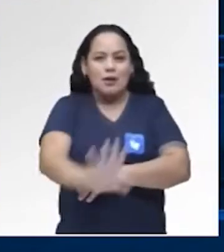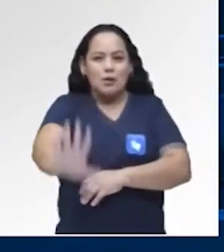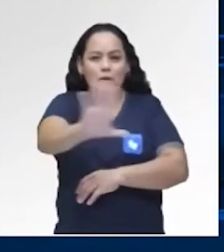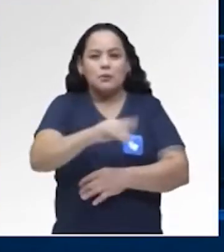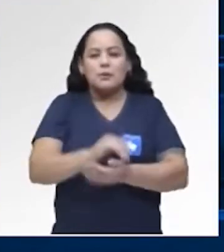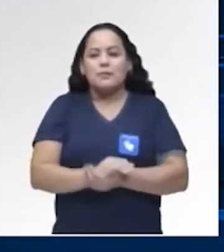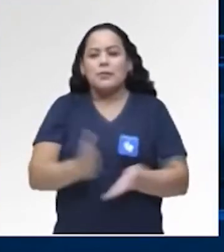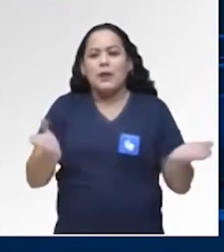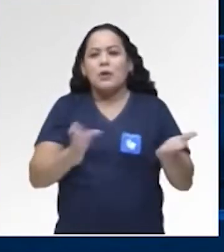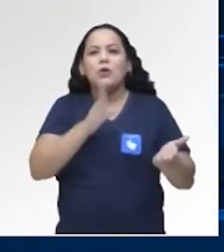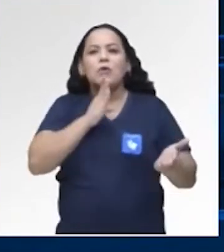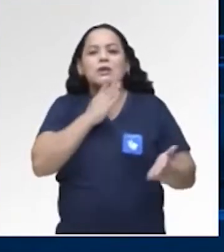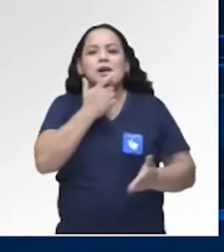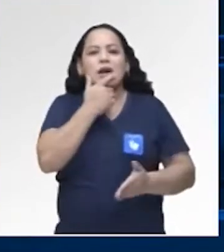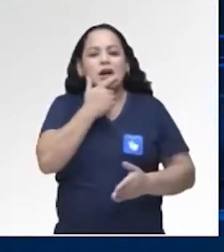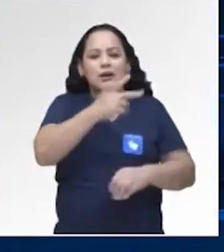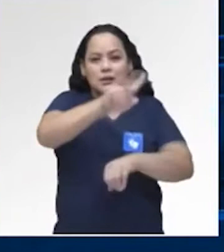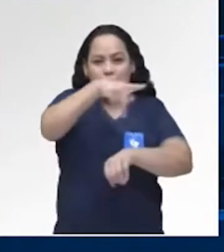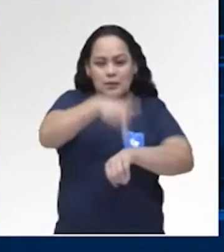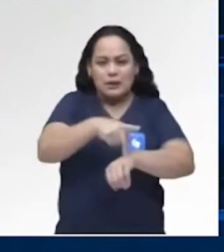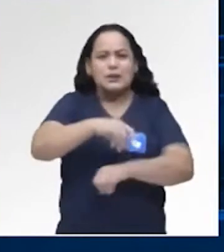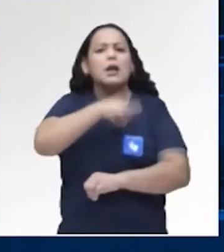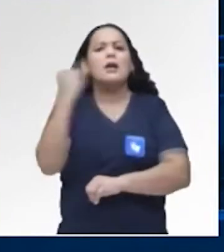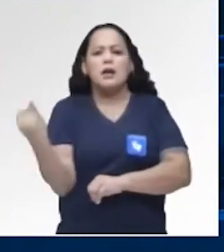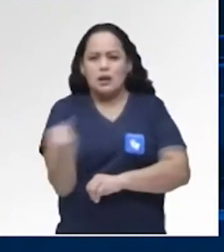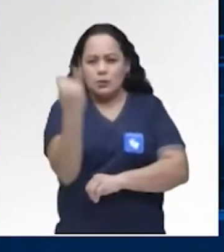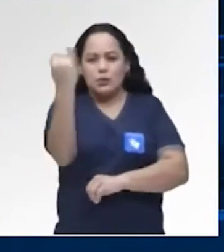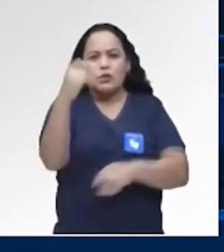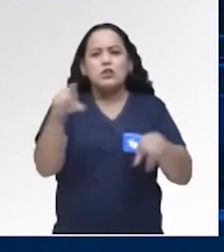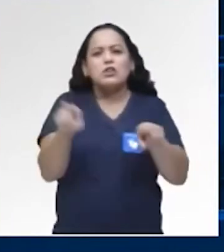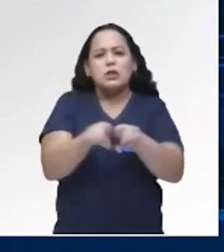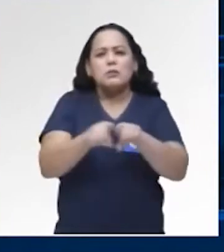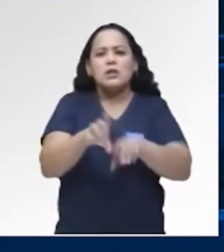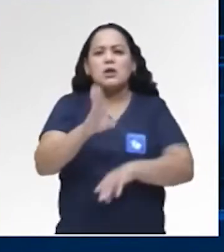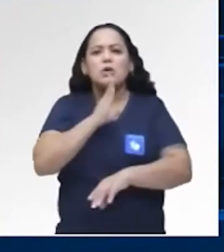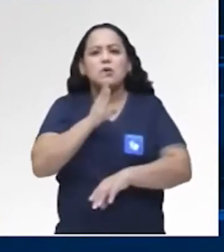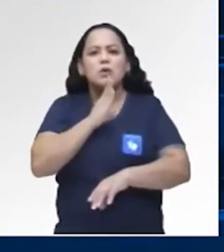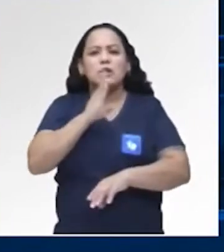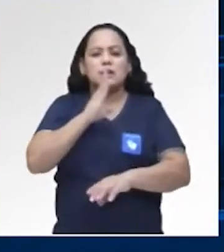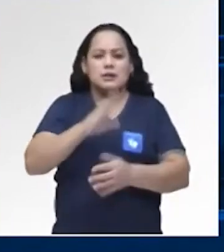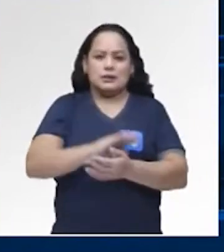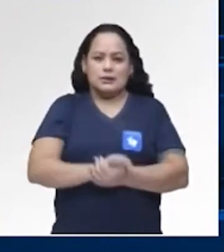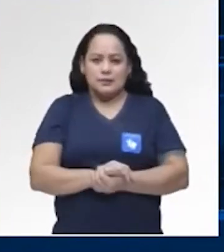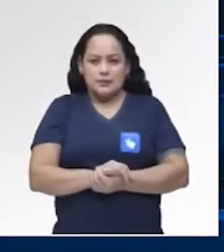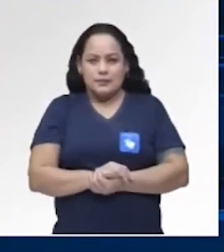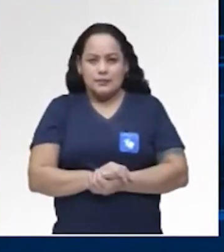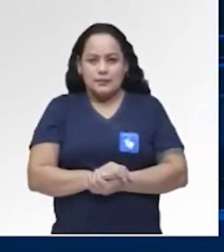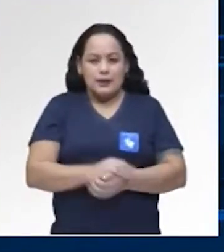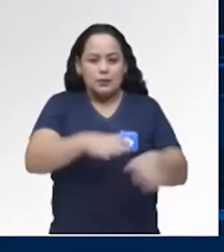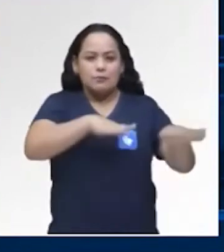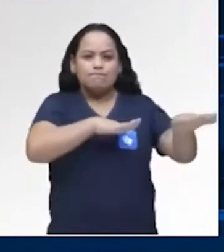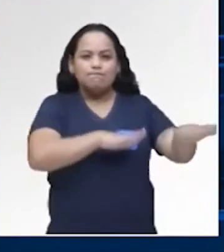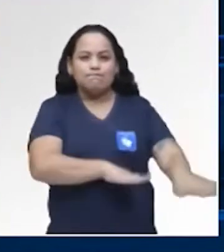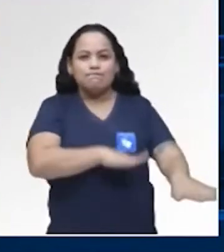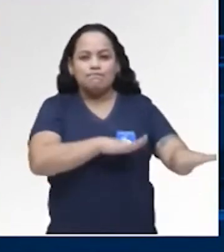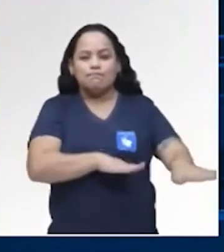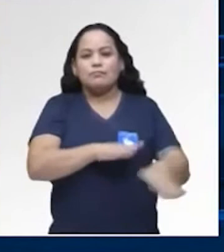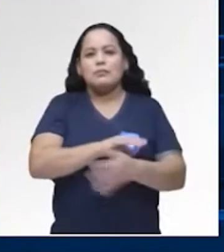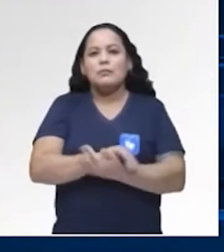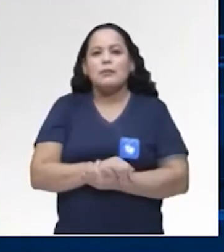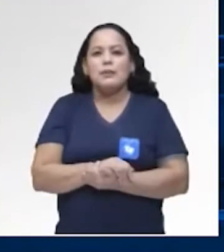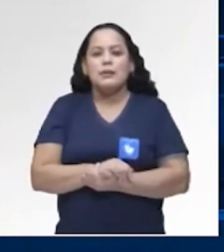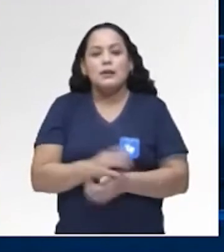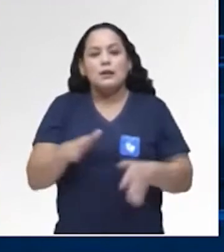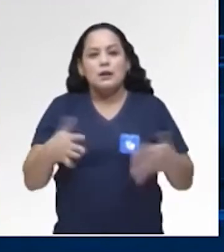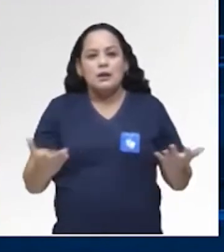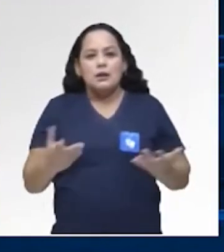sobre a Inglaterra, que é o país mais importante ali, mais conhecido talvez, mas pelo menos mais importante do Reino Unido. Olha só. Então,